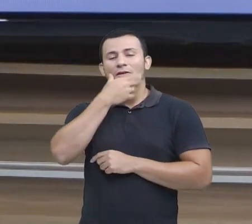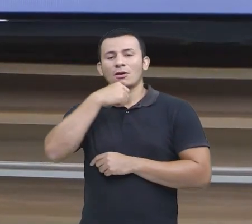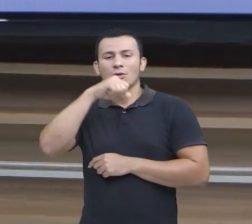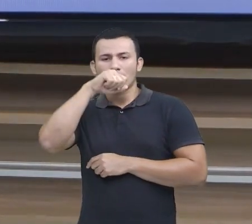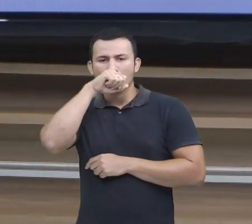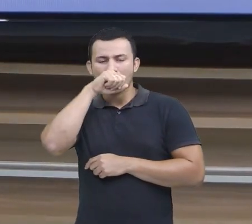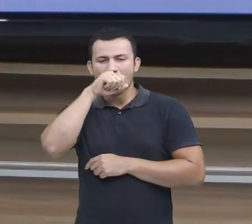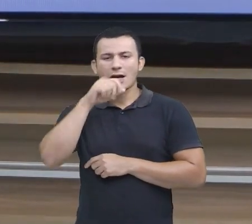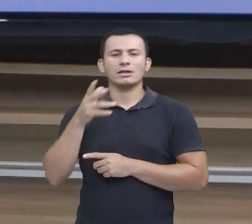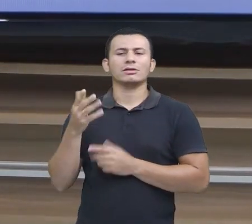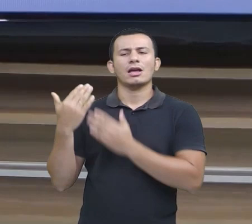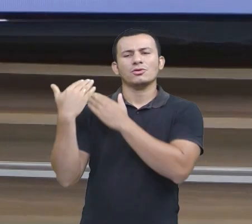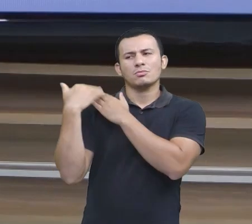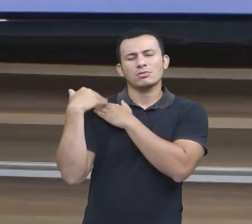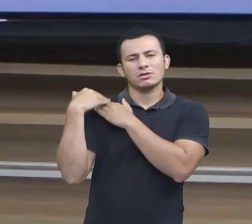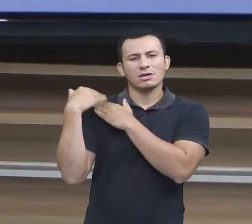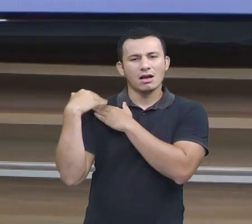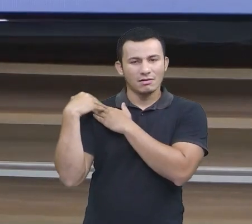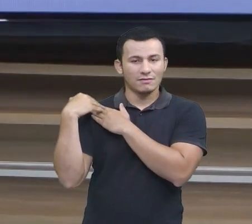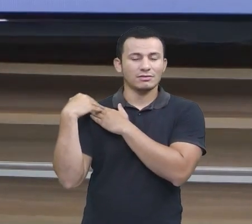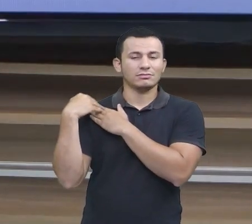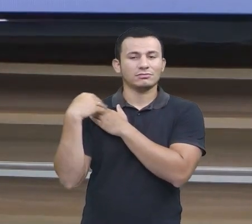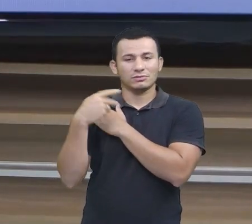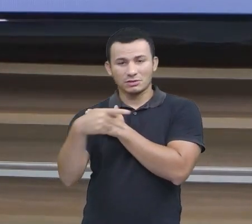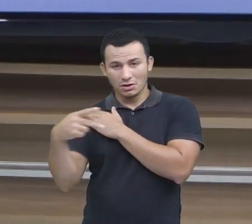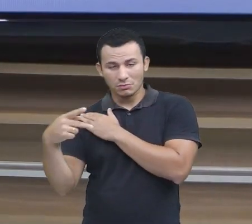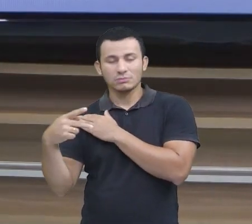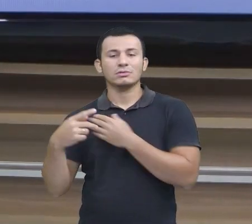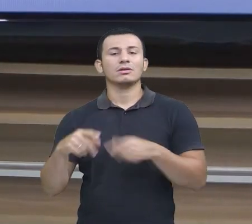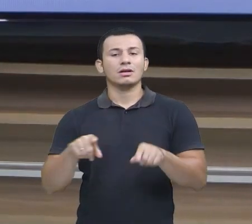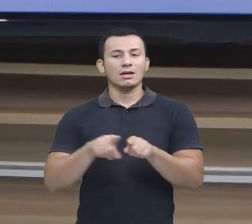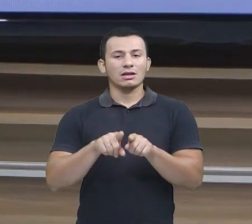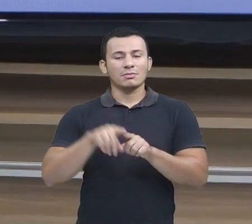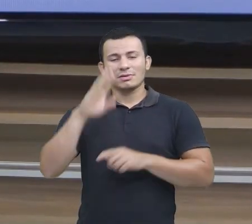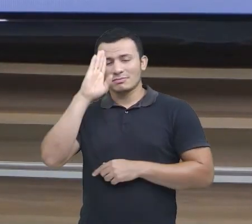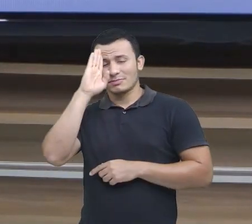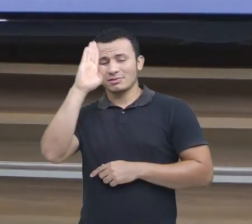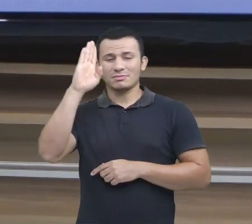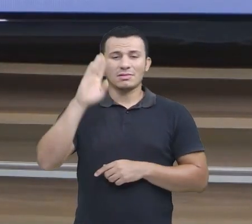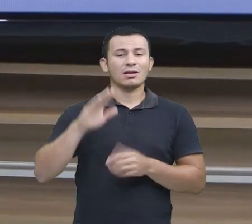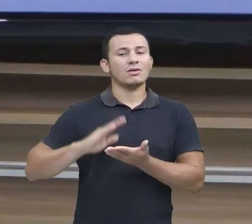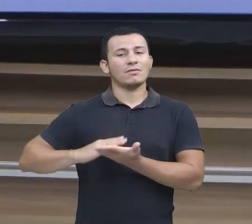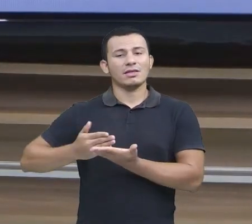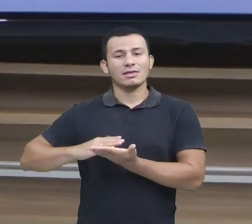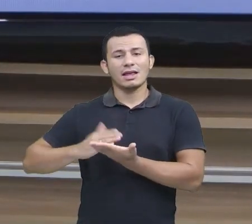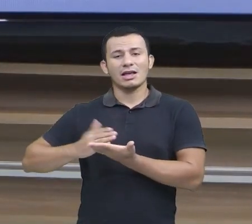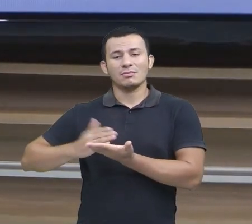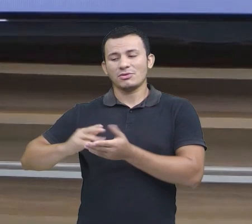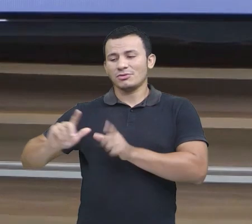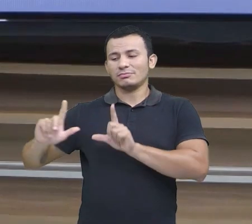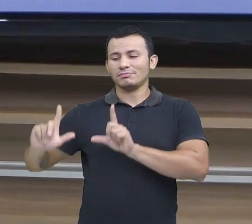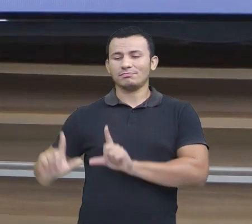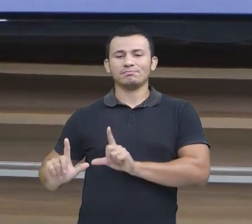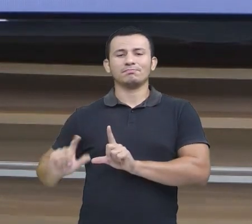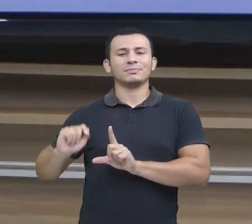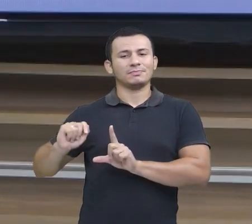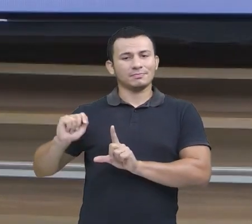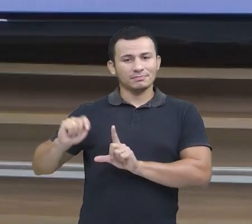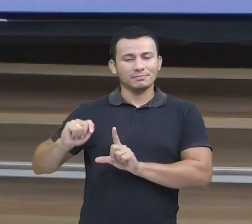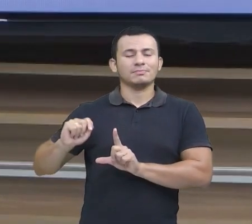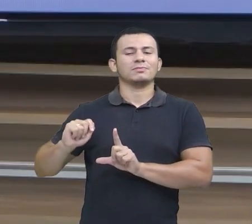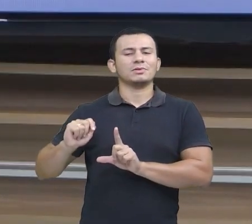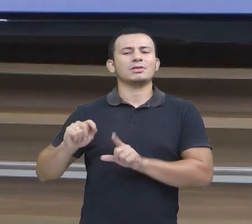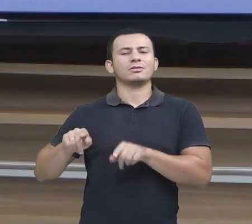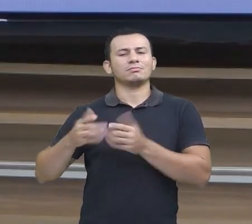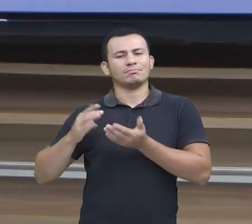os responsáveis e principalmente ao intérprete de Libras por estar fazendo com que